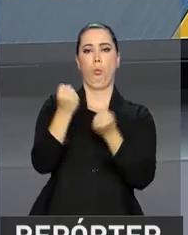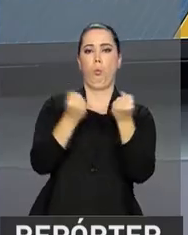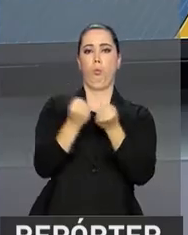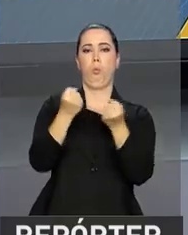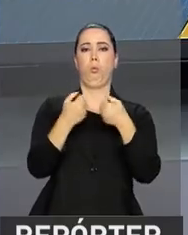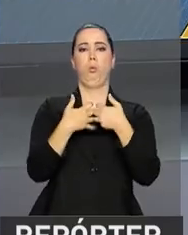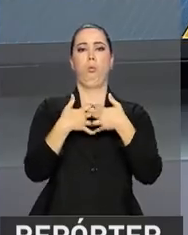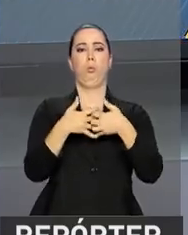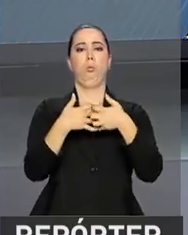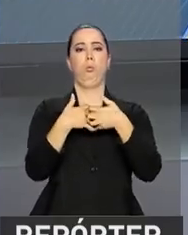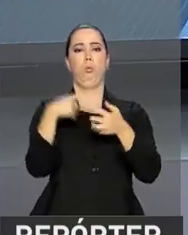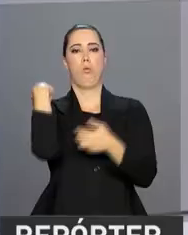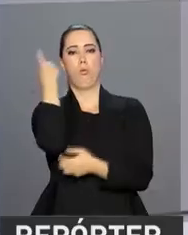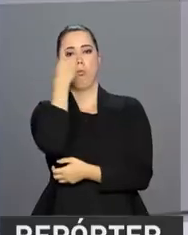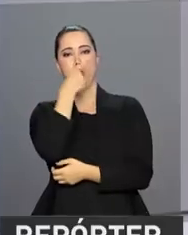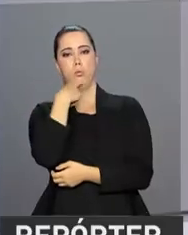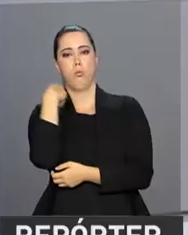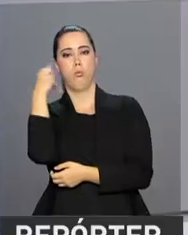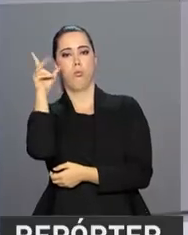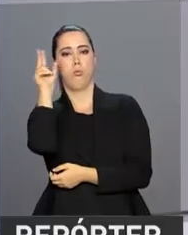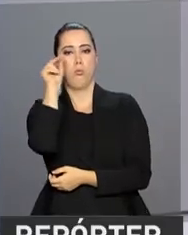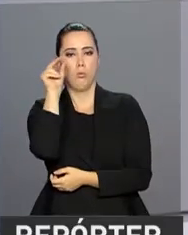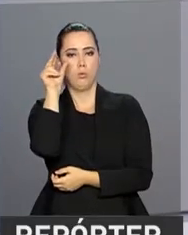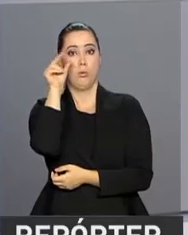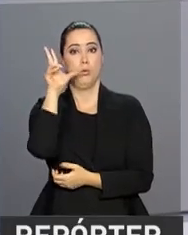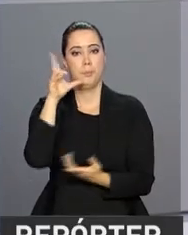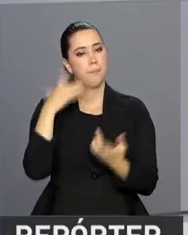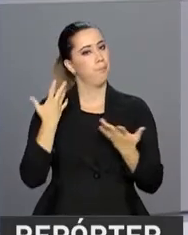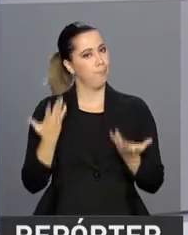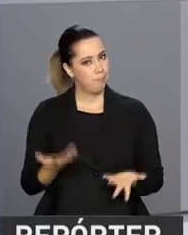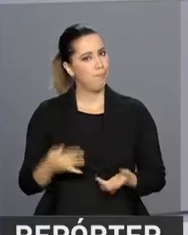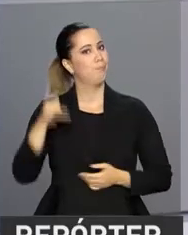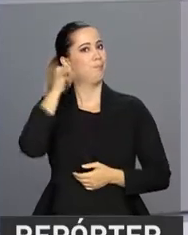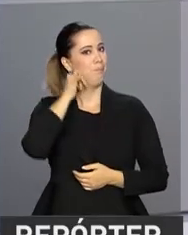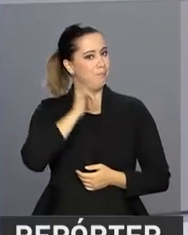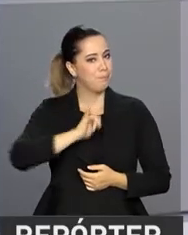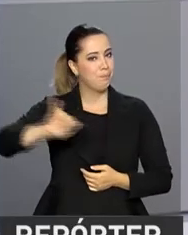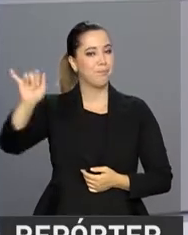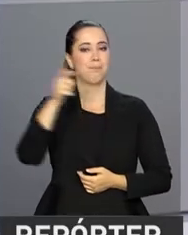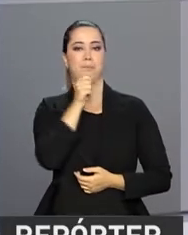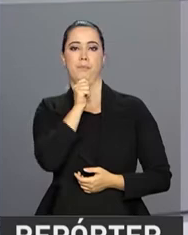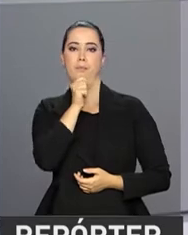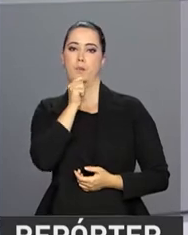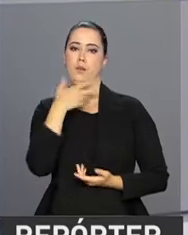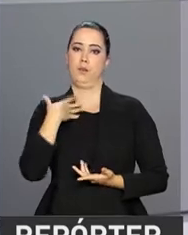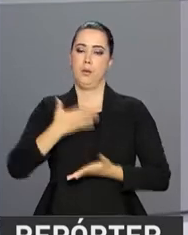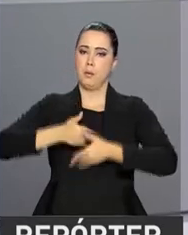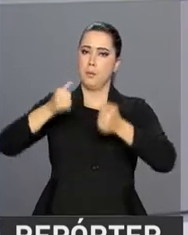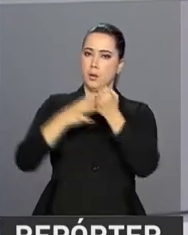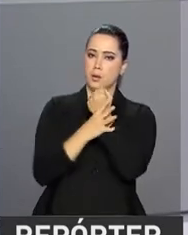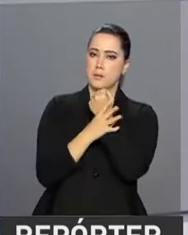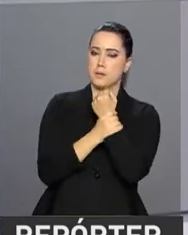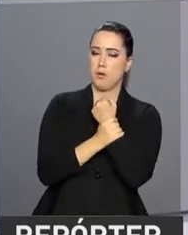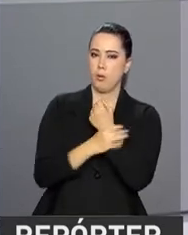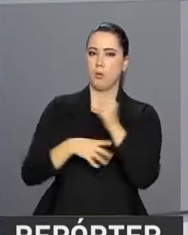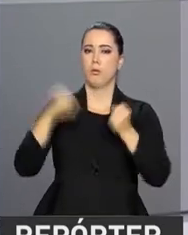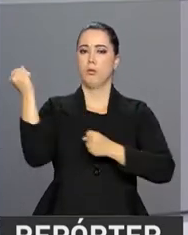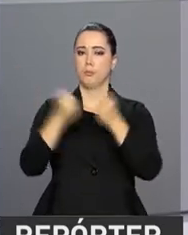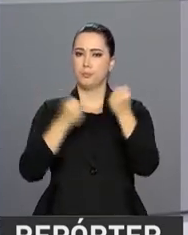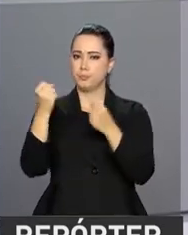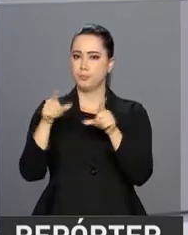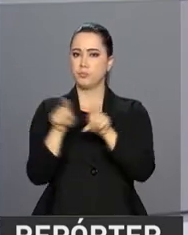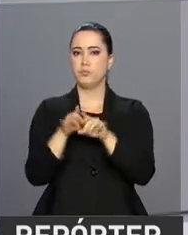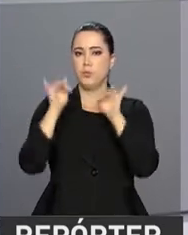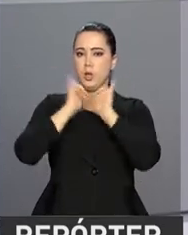longas de trabalho para combater o uso de drogas e aumentar a segurança nas estradas o departamento nacional de trânsito denatran